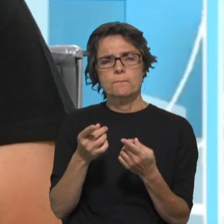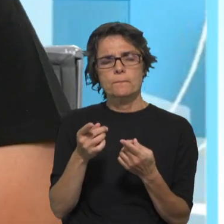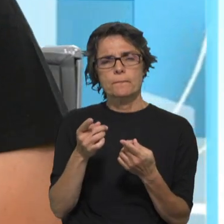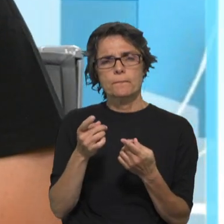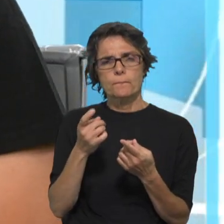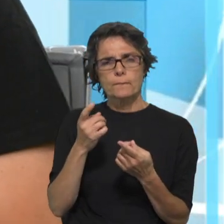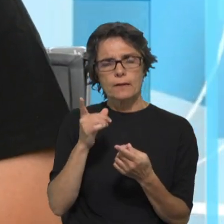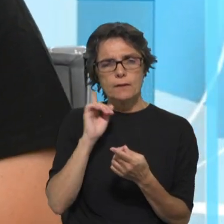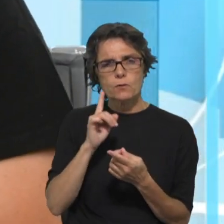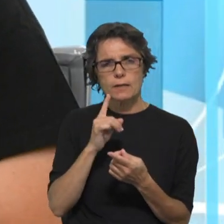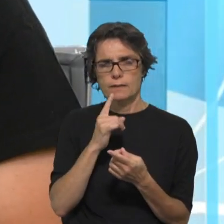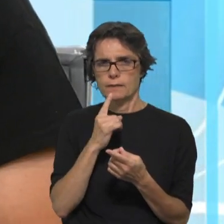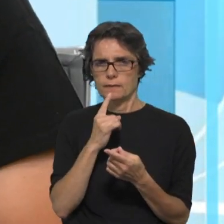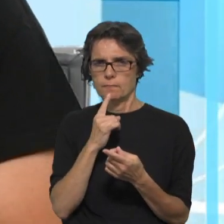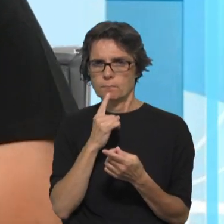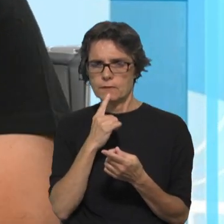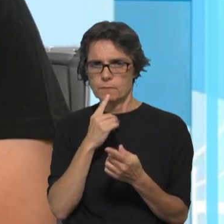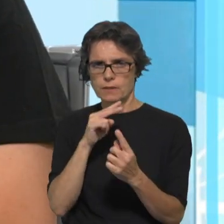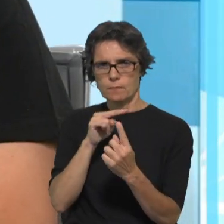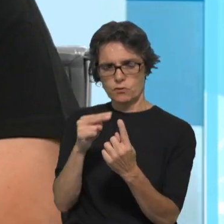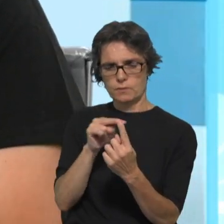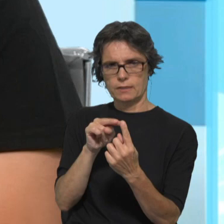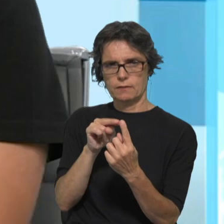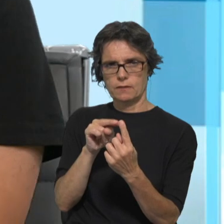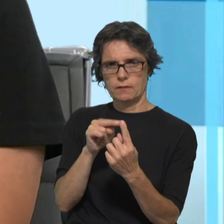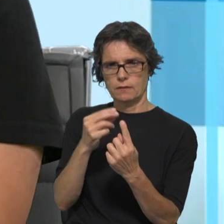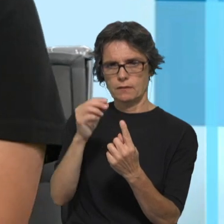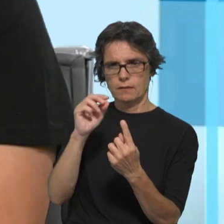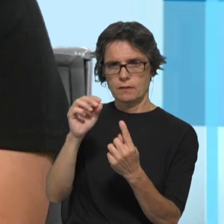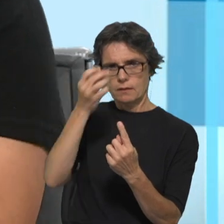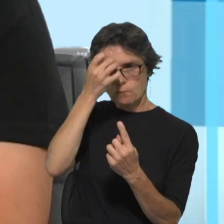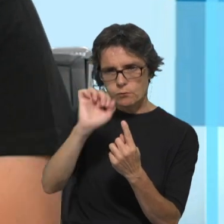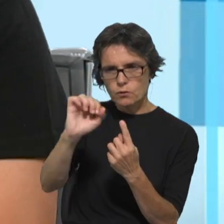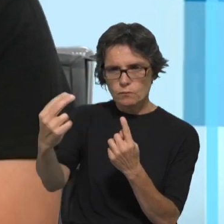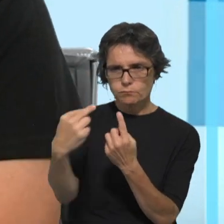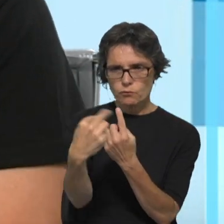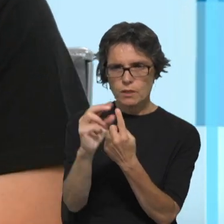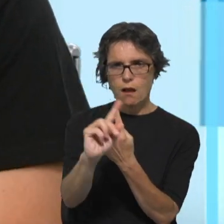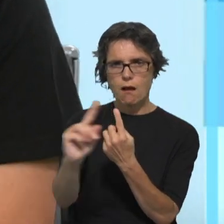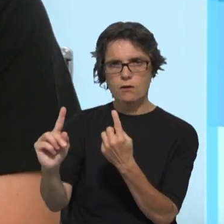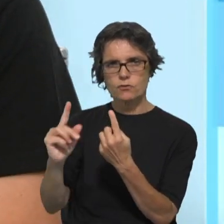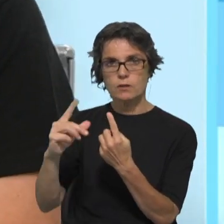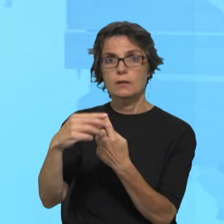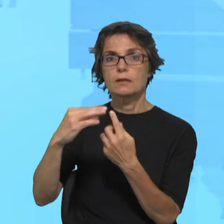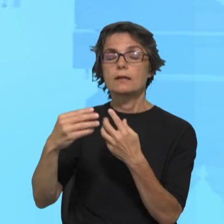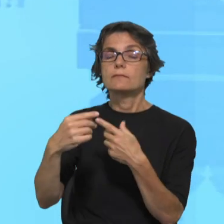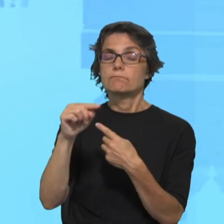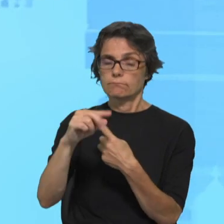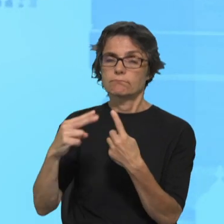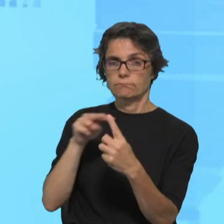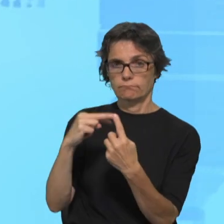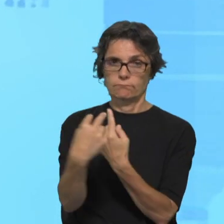apenas da nossa forma, mas ser capazes de ouvir e capazes também de caminhar juntos.